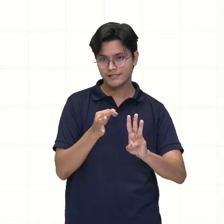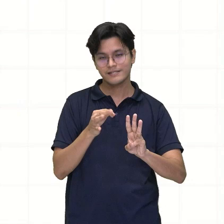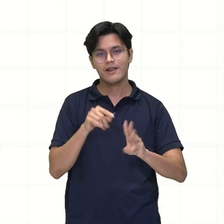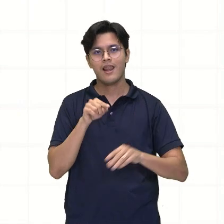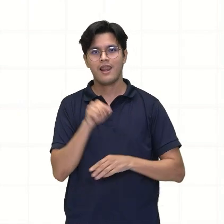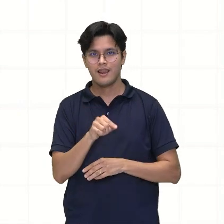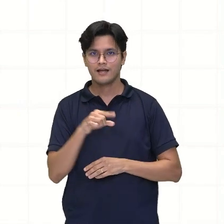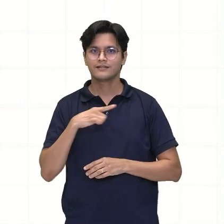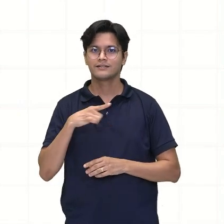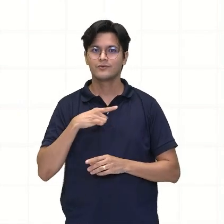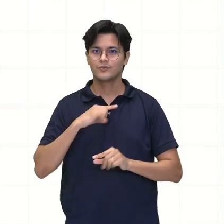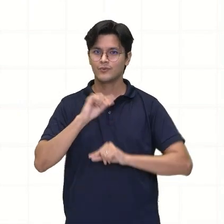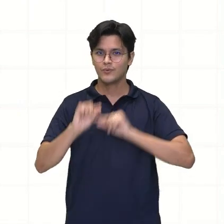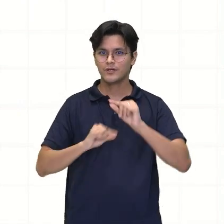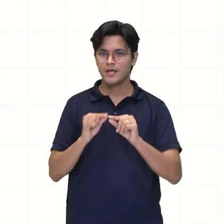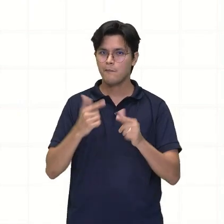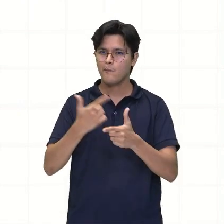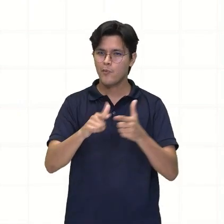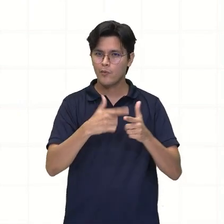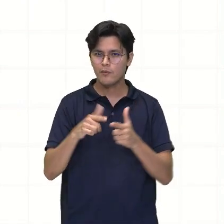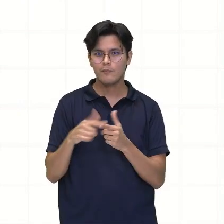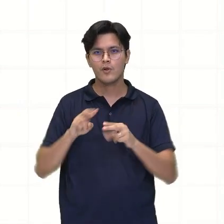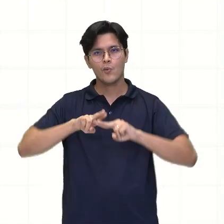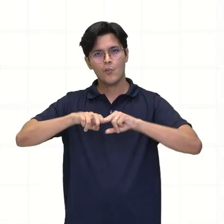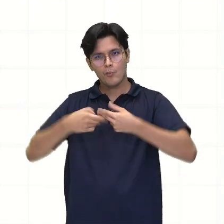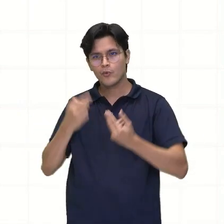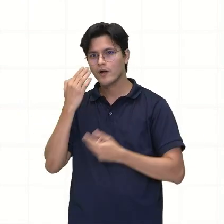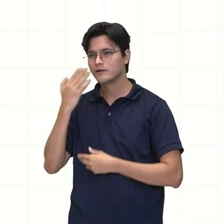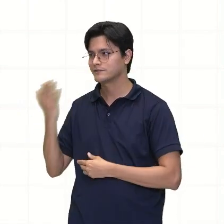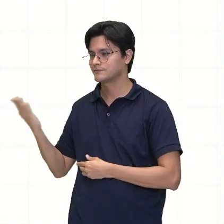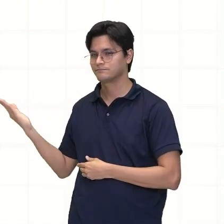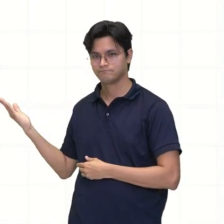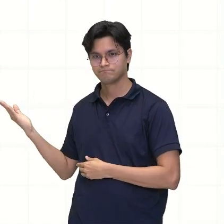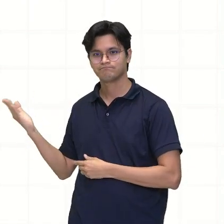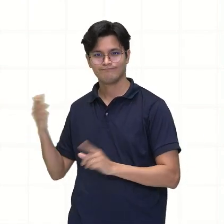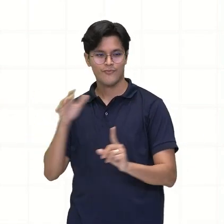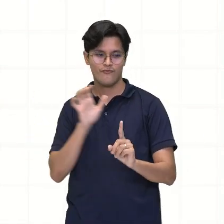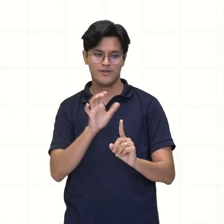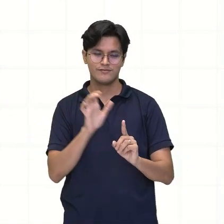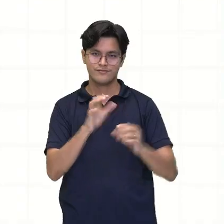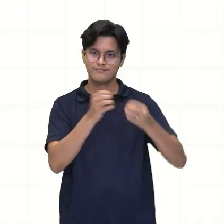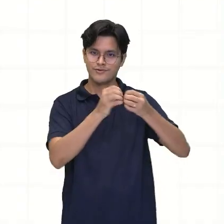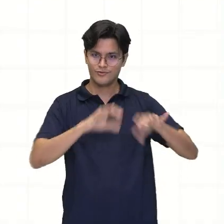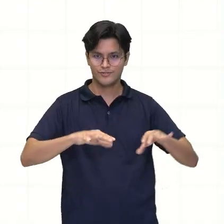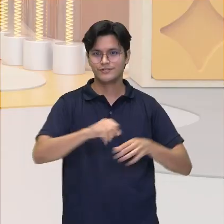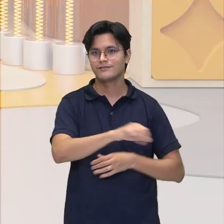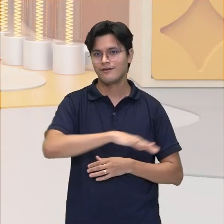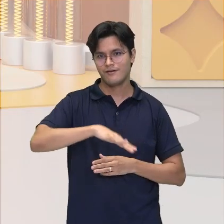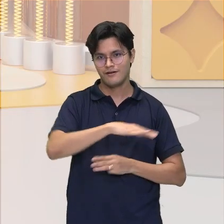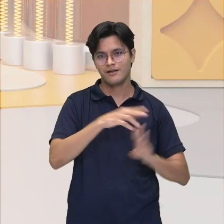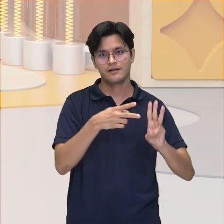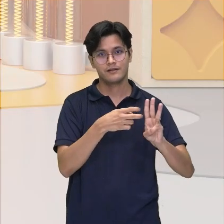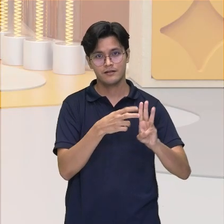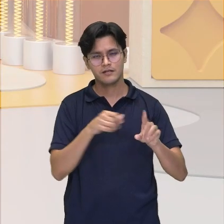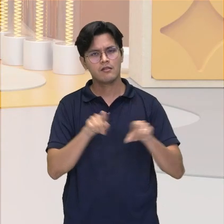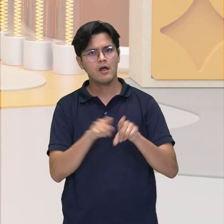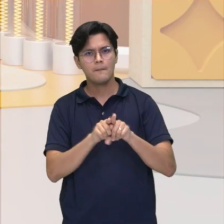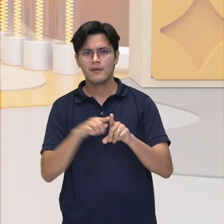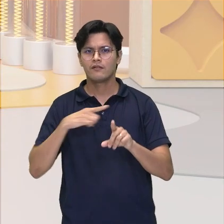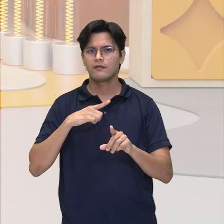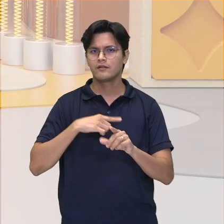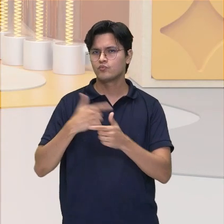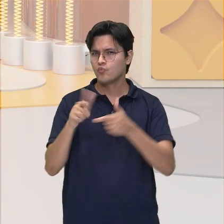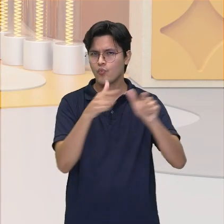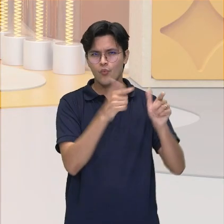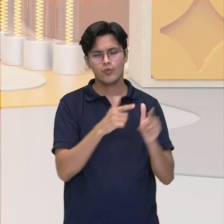ocorrem aí na região. Entre outros problemas ambientais também que a gente poderia citar e falar aqui para